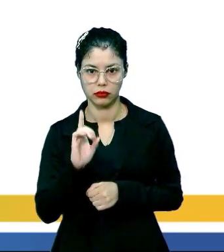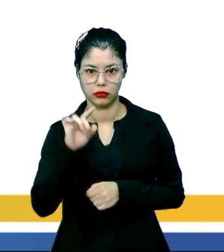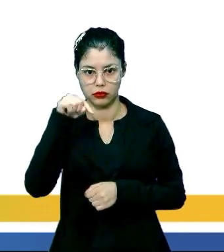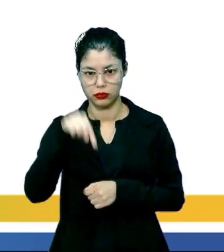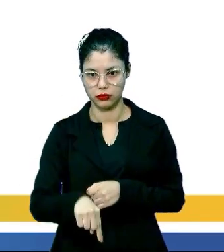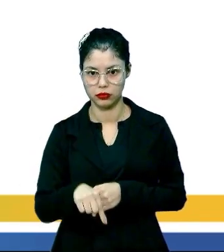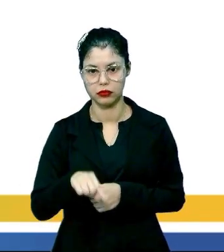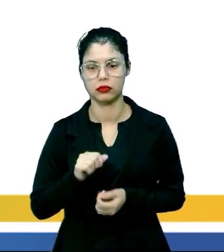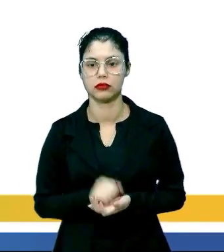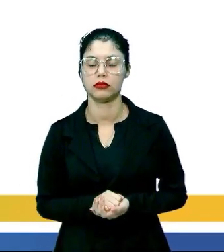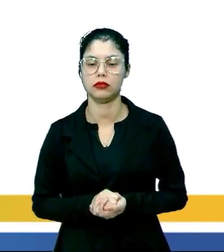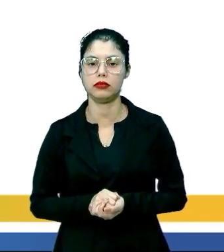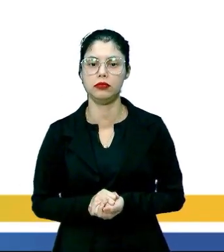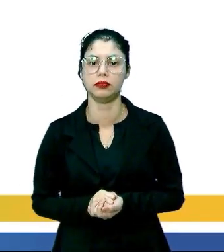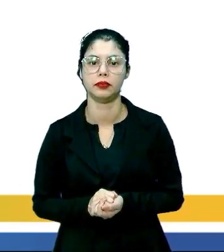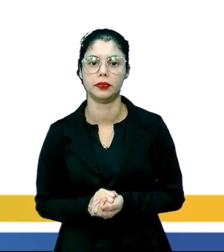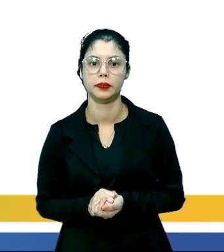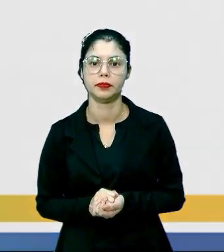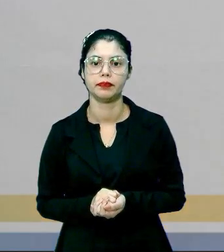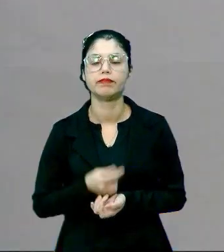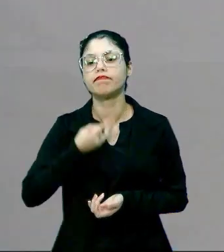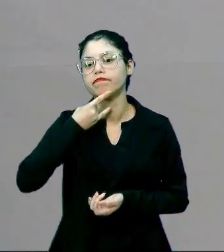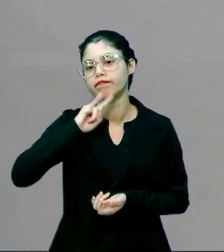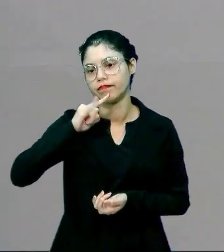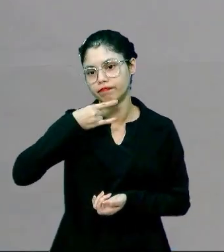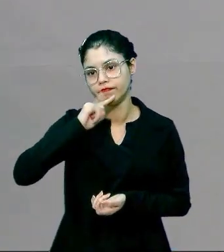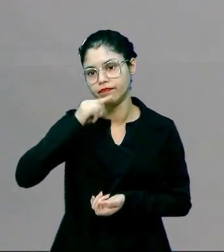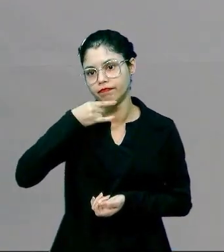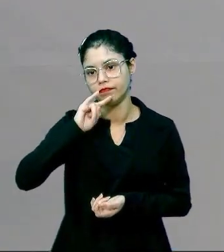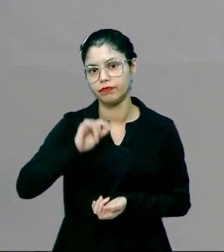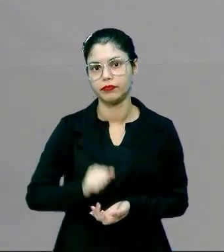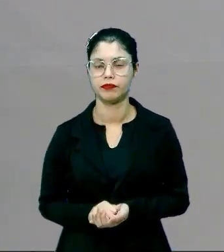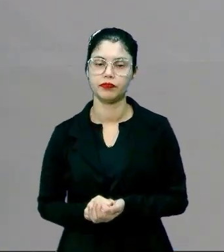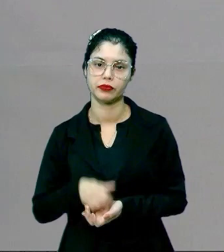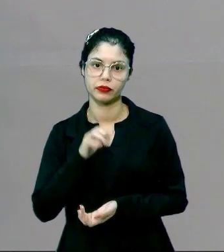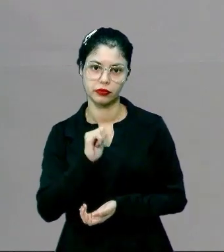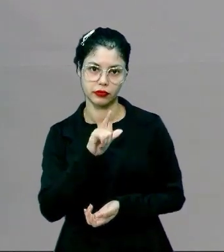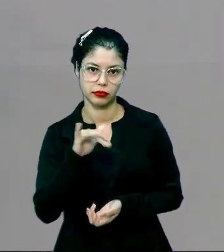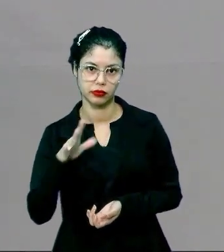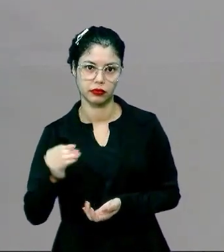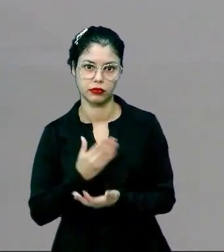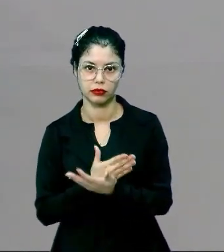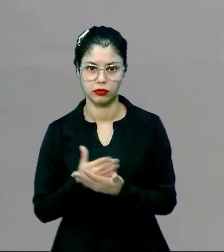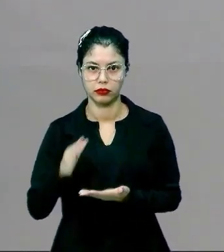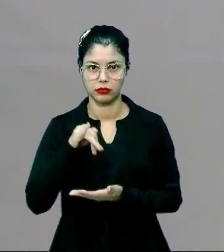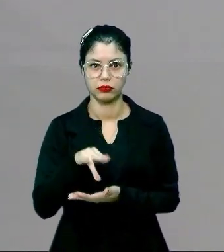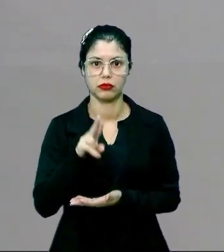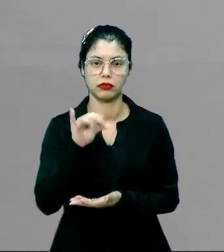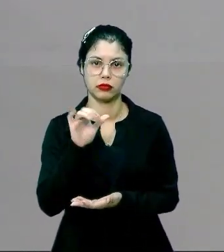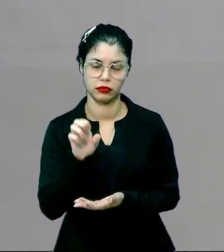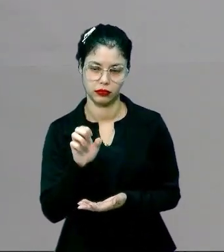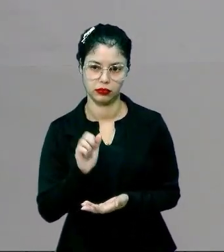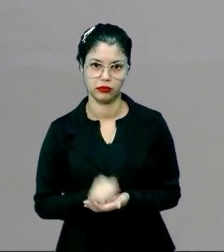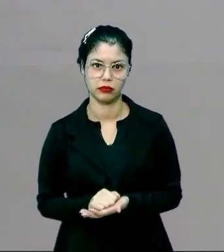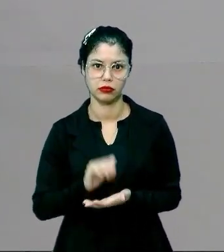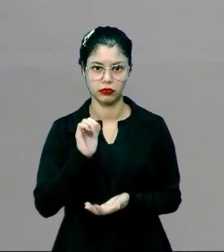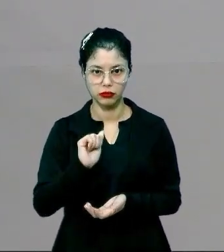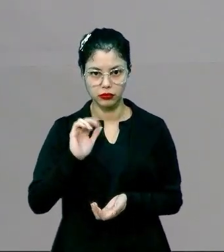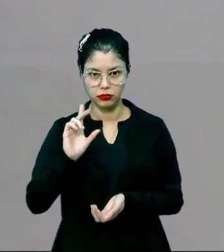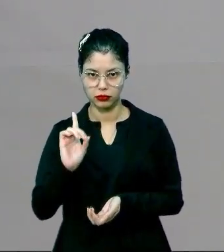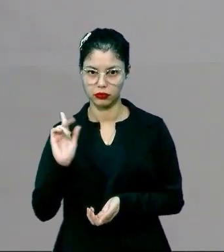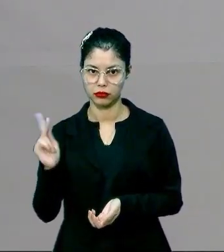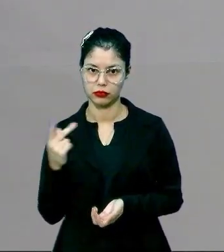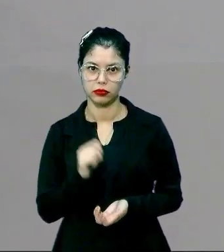baixar? Olha só, pessoal, bebidas alcoólicas. Exatamente. O álcool, ele inibe, né, o